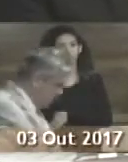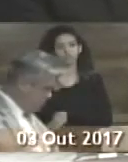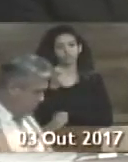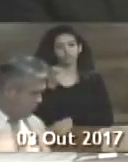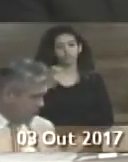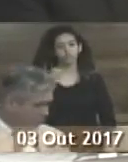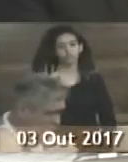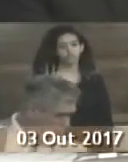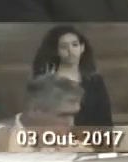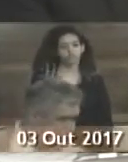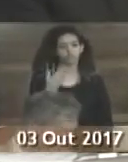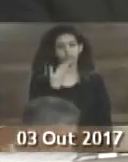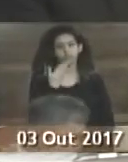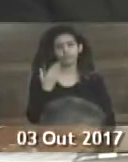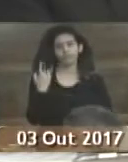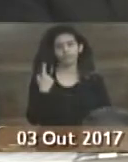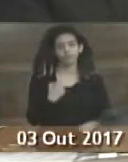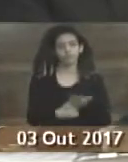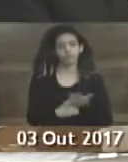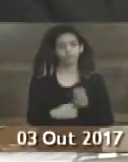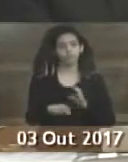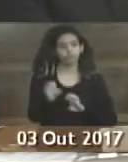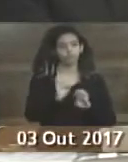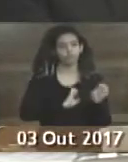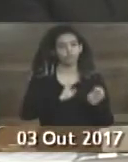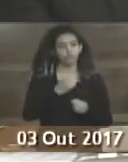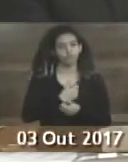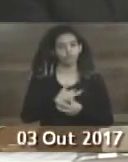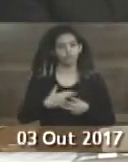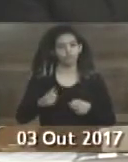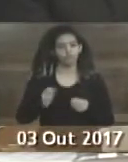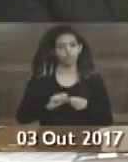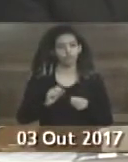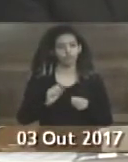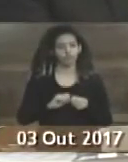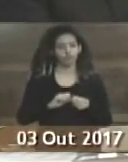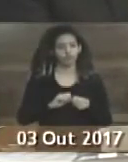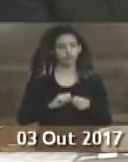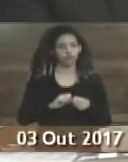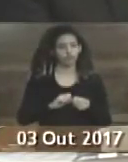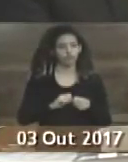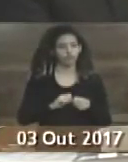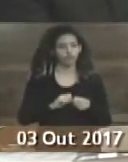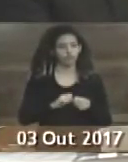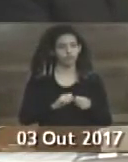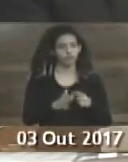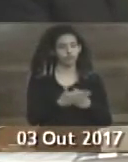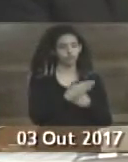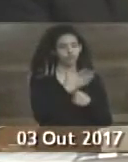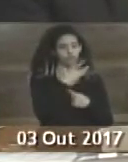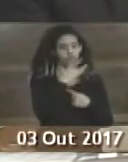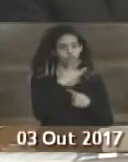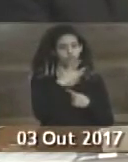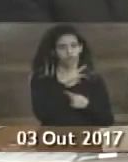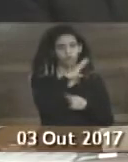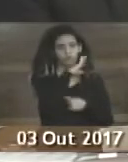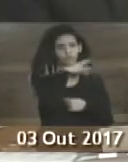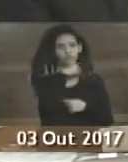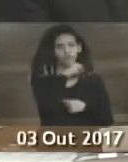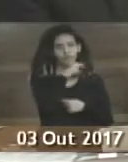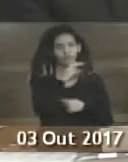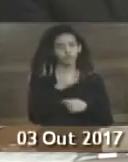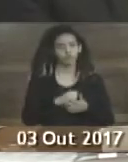que seja firmado convênio com empresas que ofereçam serviço de apreensão, guarda e manejo de animais em vias públicas em situação de